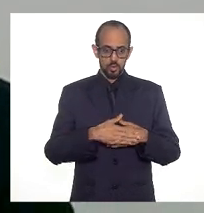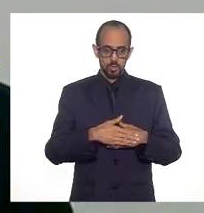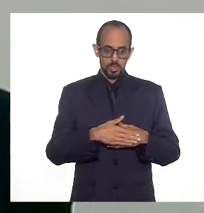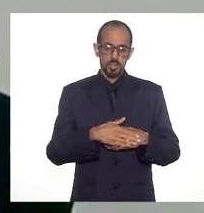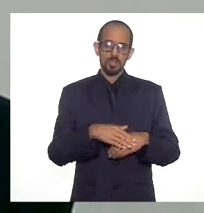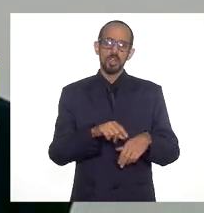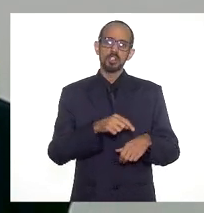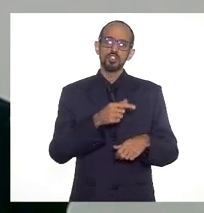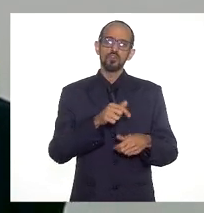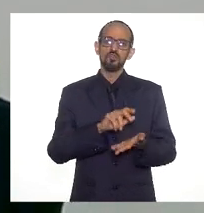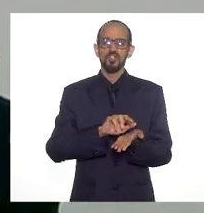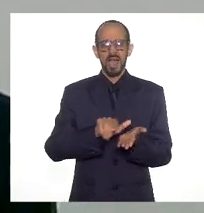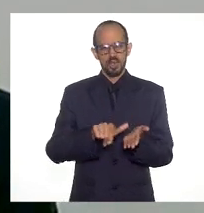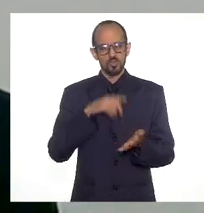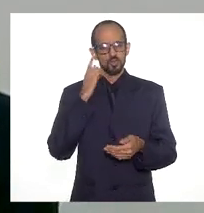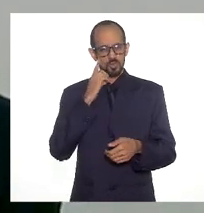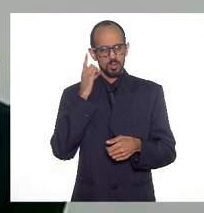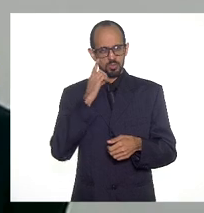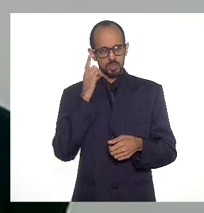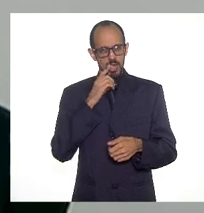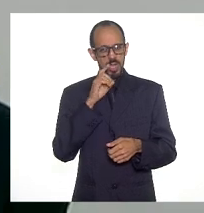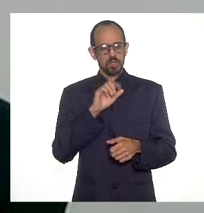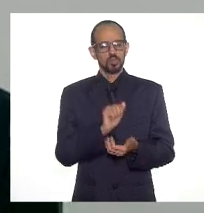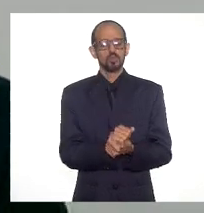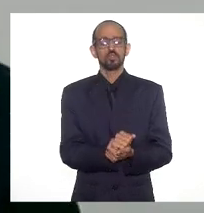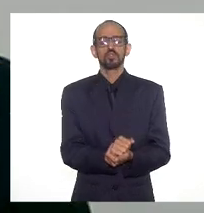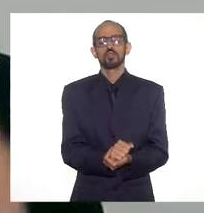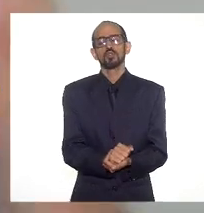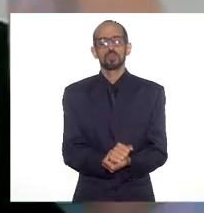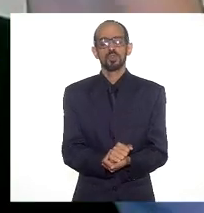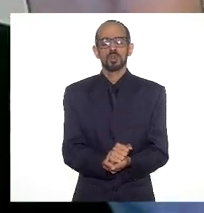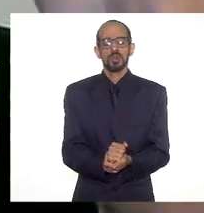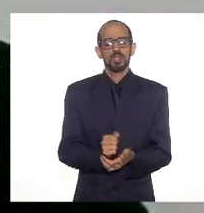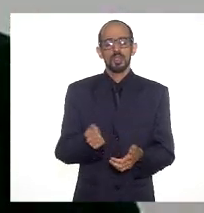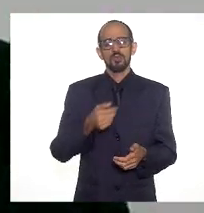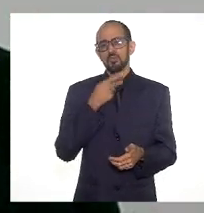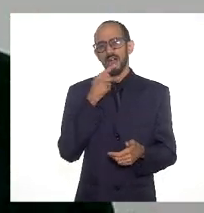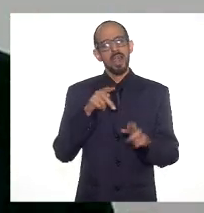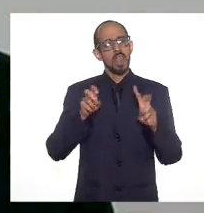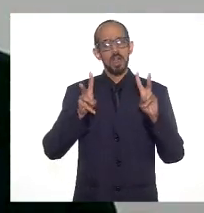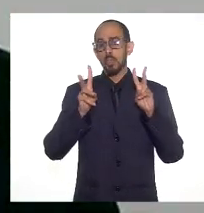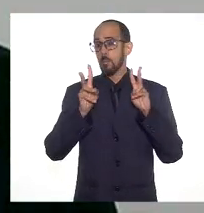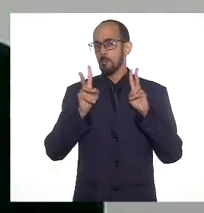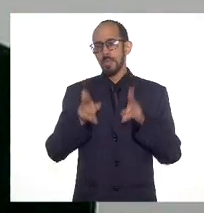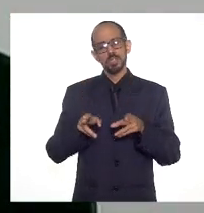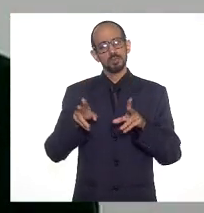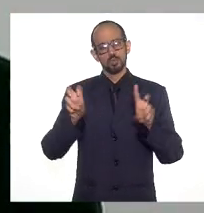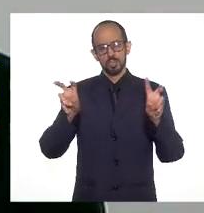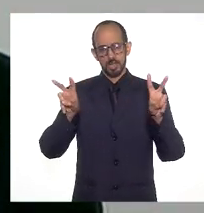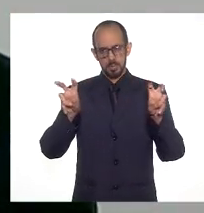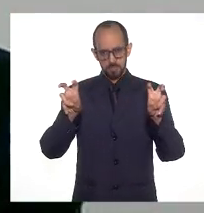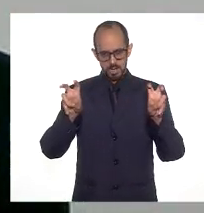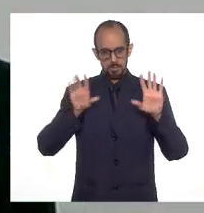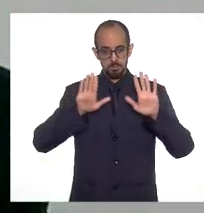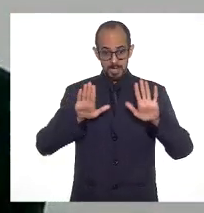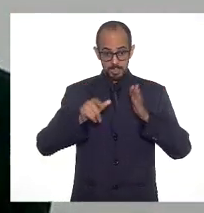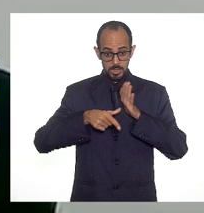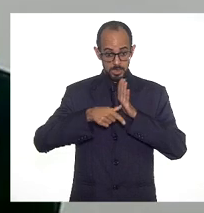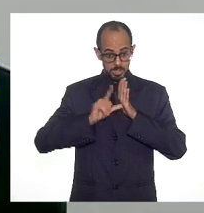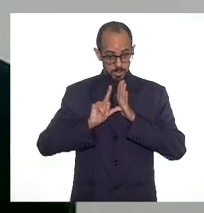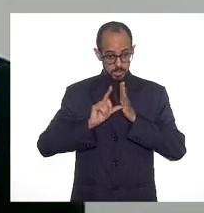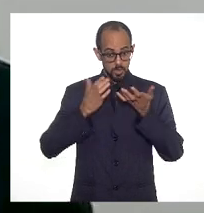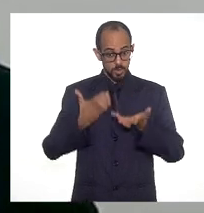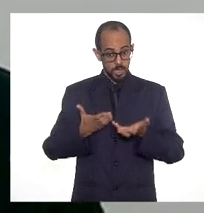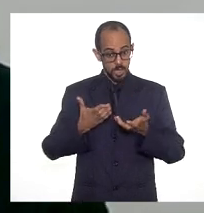Marta Rocha, Mônica Francisco, Rosane Félix, que trata absolutamente do mesmo tema. Mas antes, porém, eu quero rediscutir